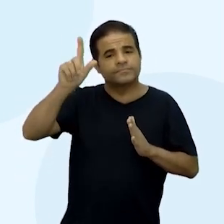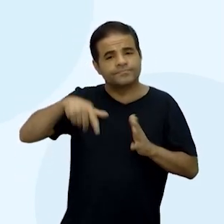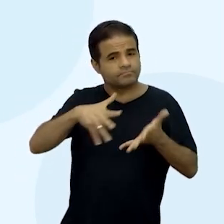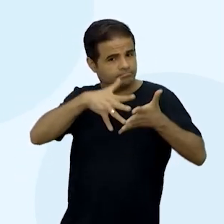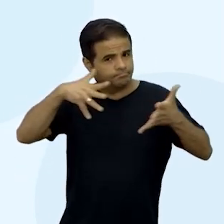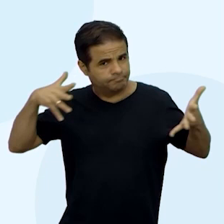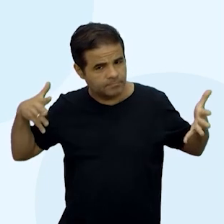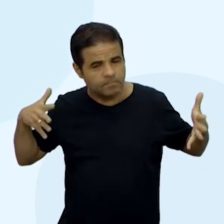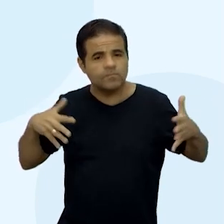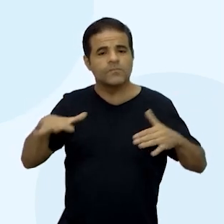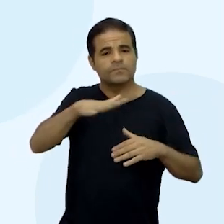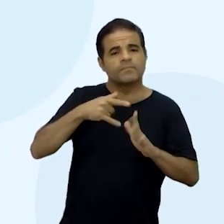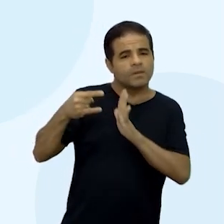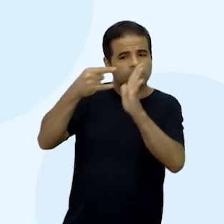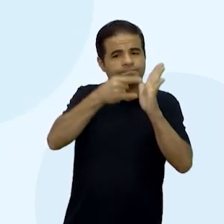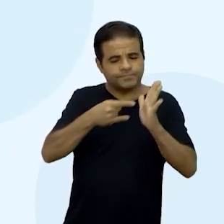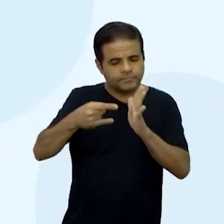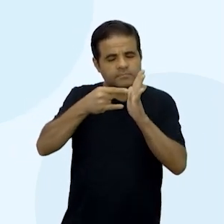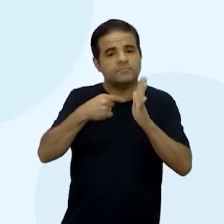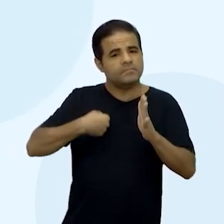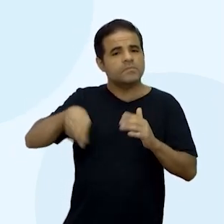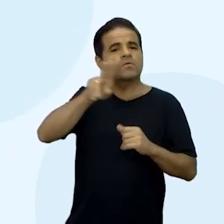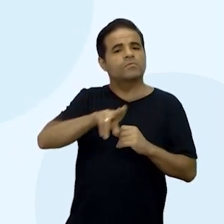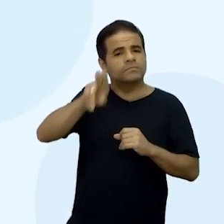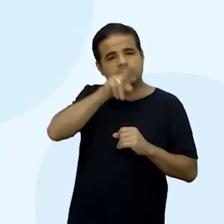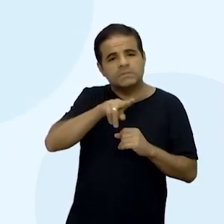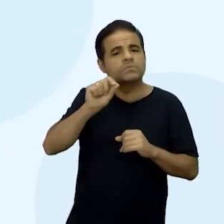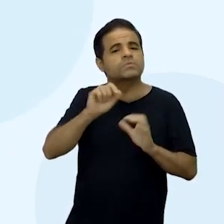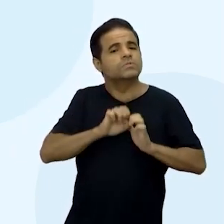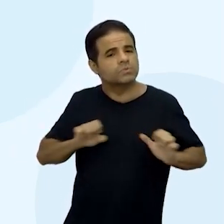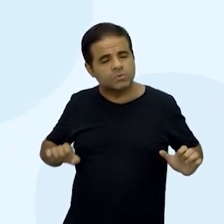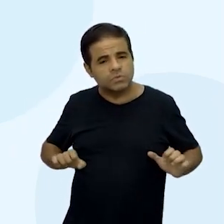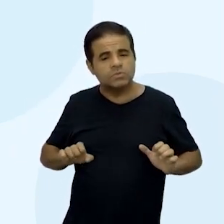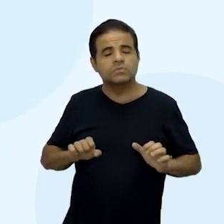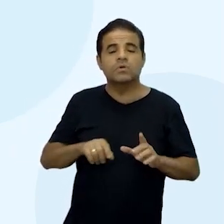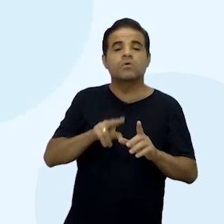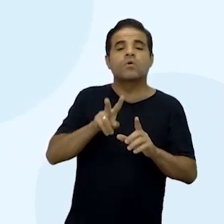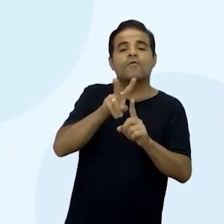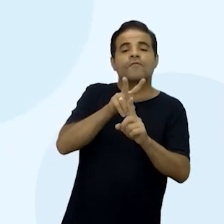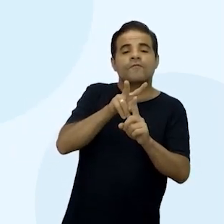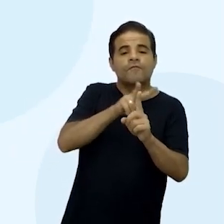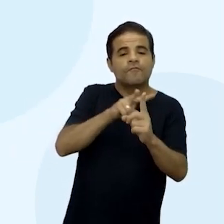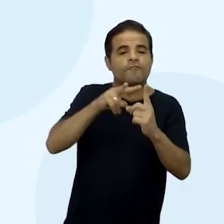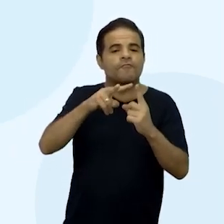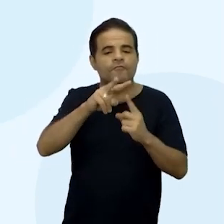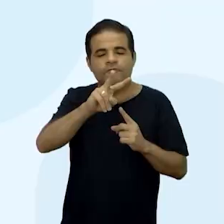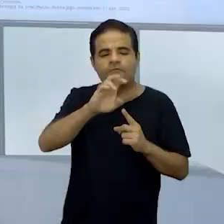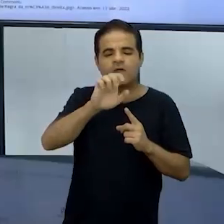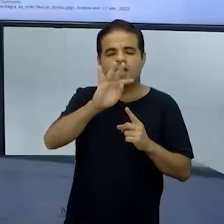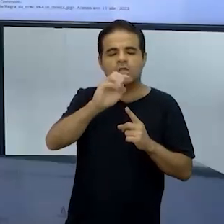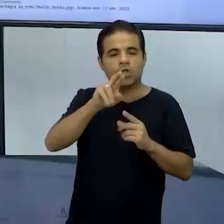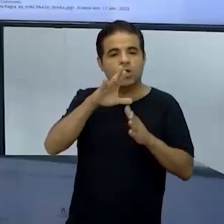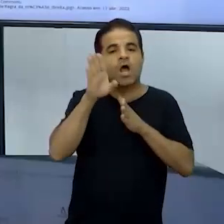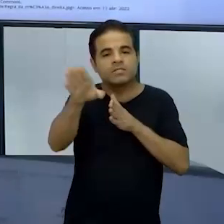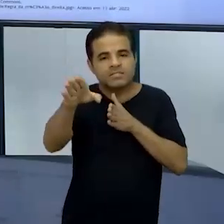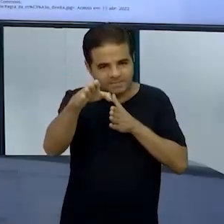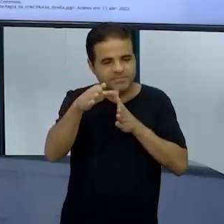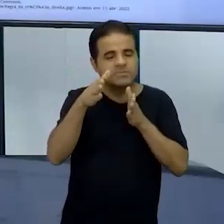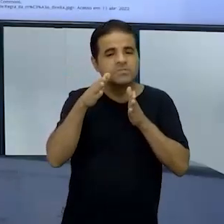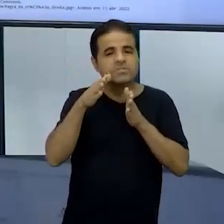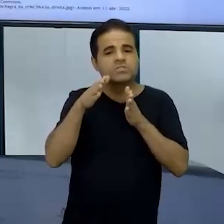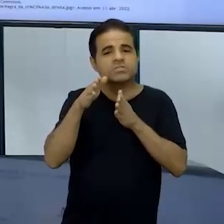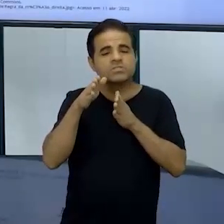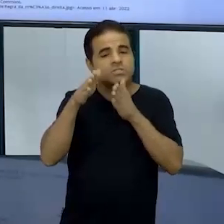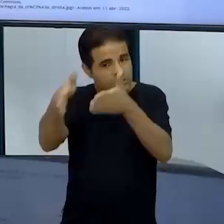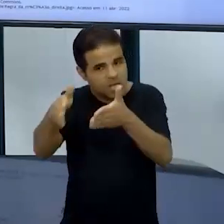grandeza vetorial, o campo magnético. Então, eu vou usar essa equação, mas não no ponto de vista vetorial, sentido da direção, mas no ponto de